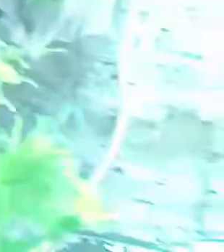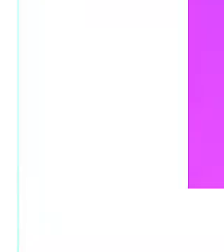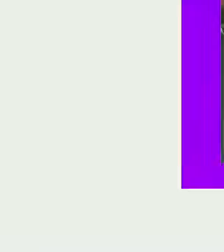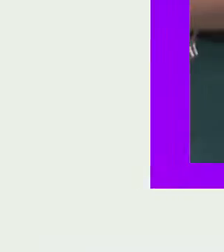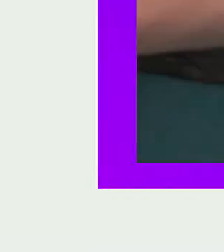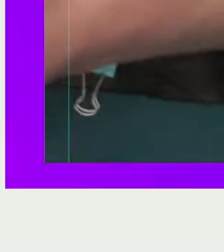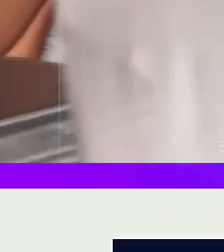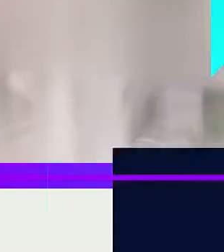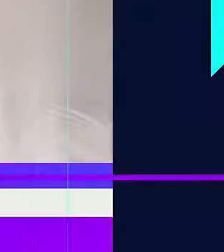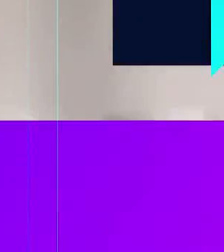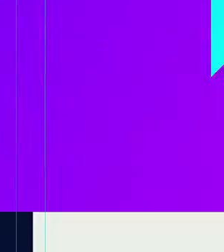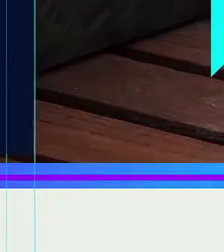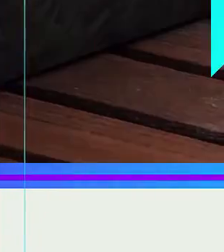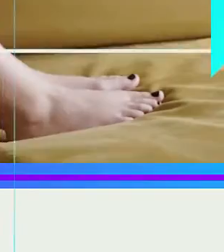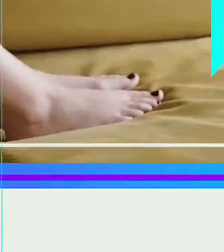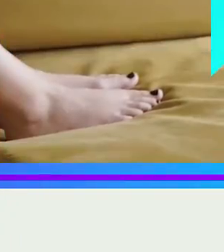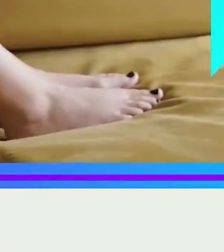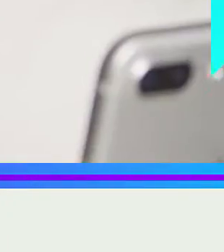E aí